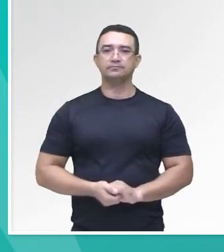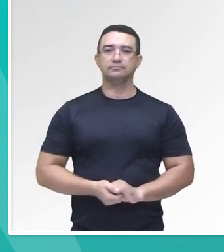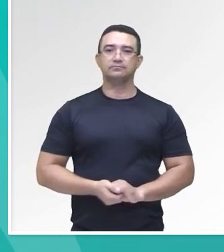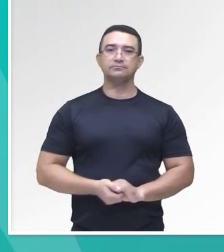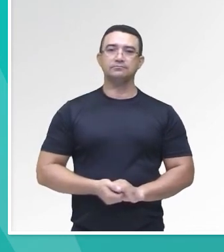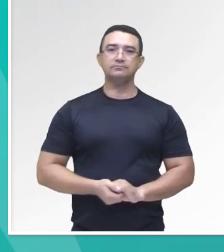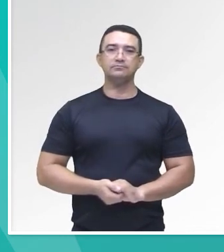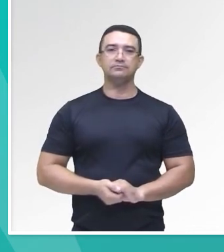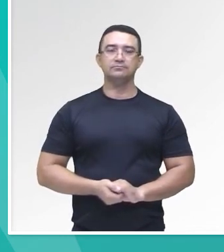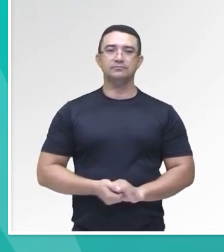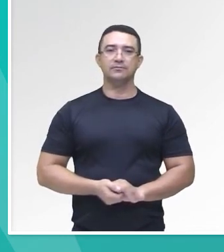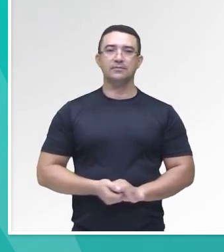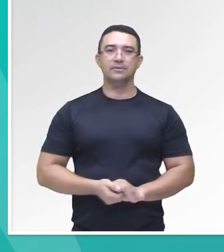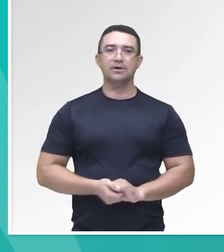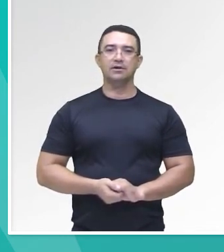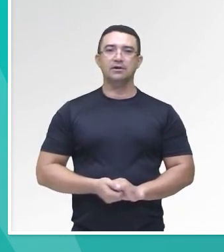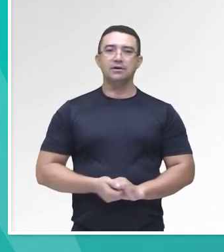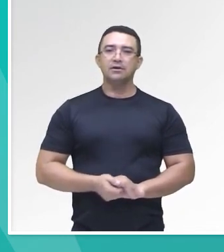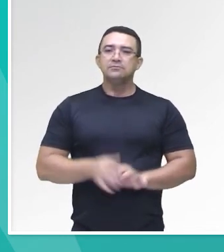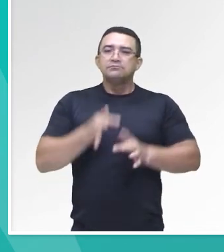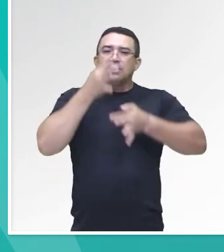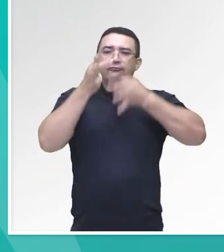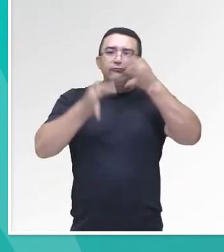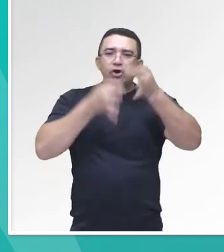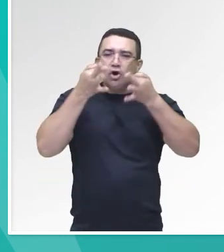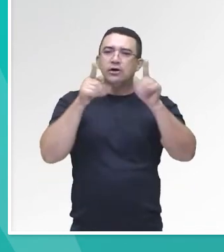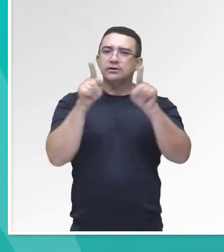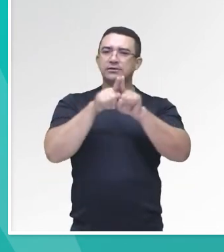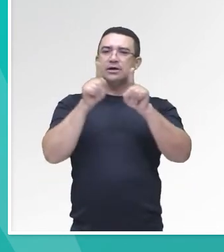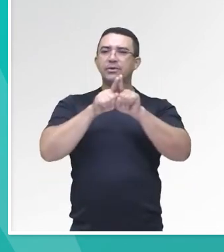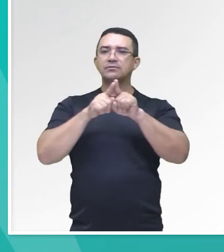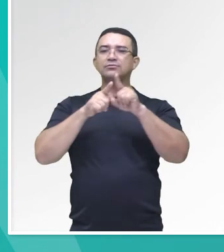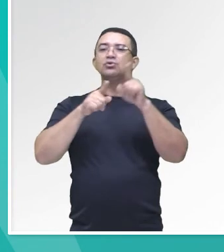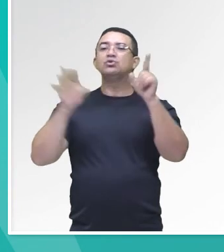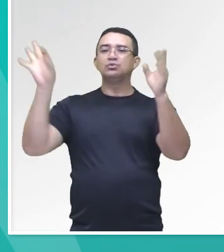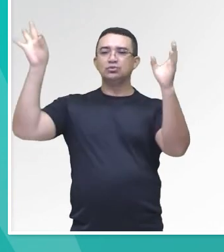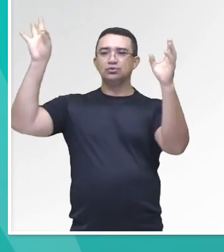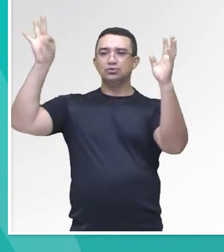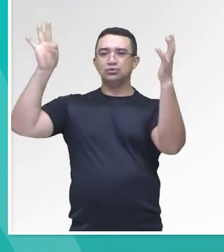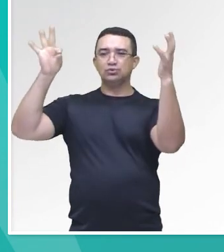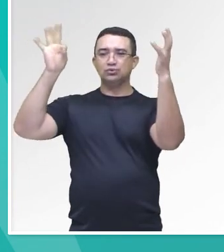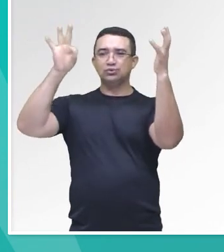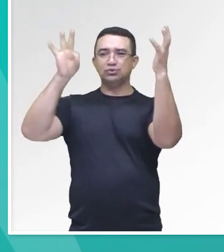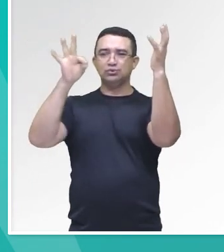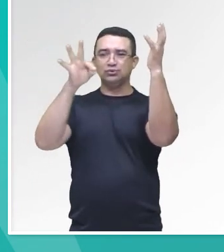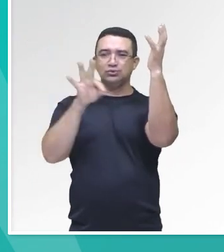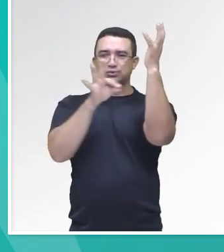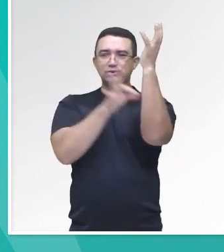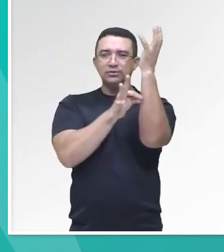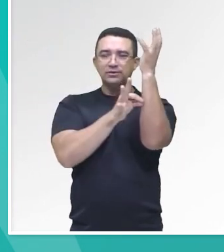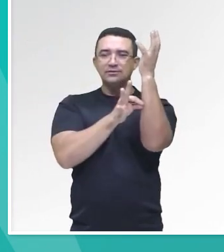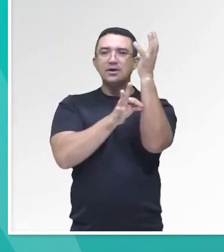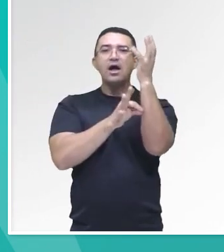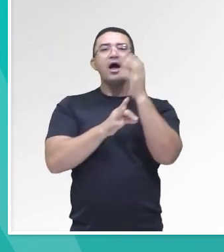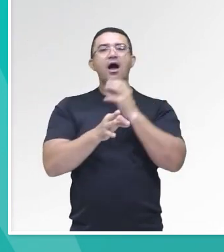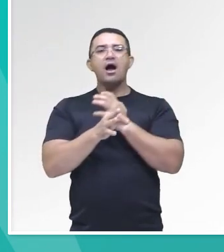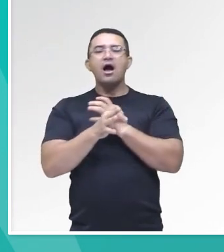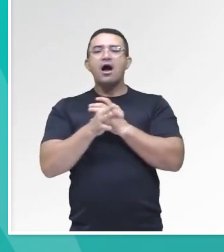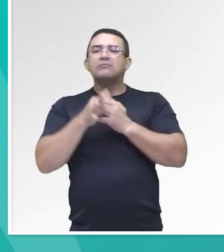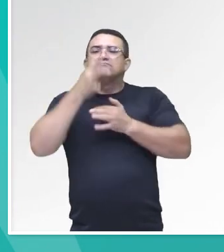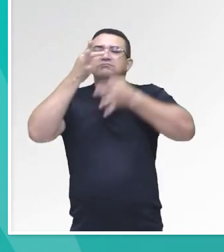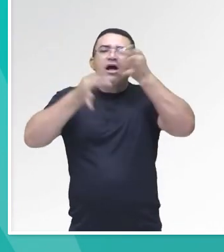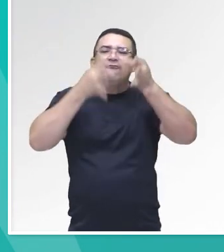o Beija-Flor, Henrique e Juliano. É a letra da música, né? E a flor conhece o beija-flor, e ele